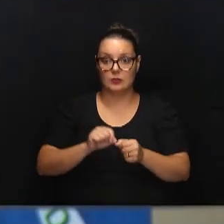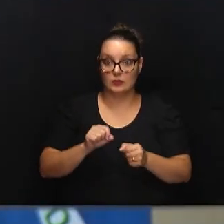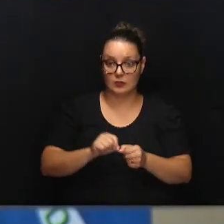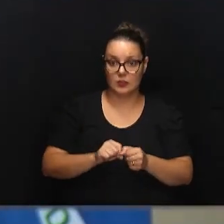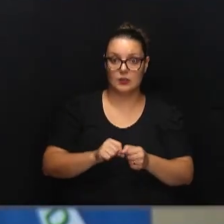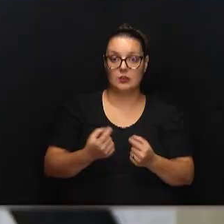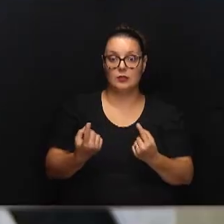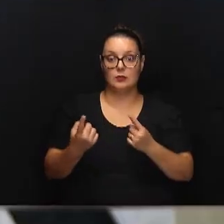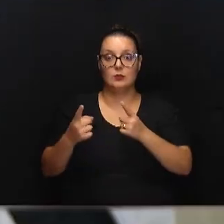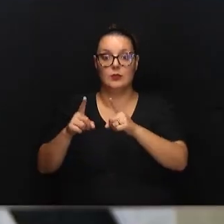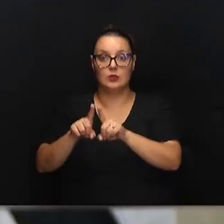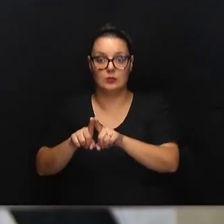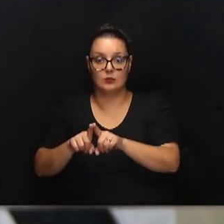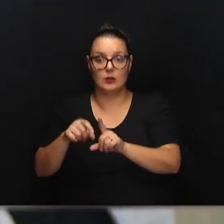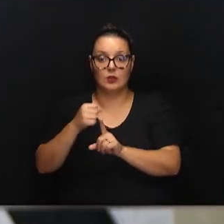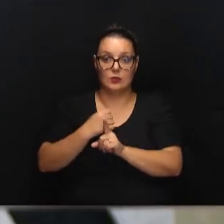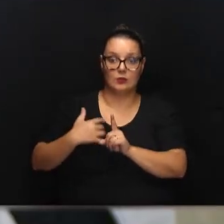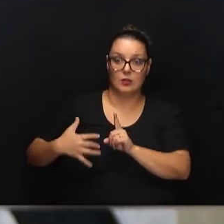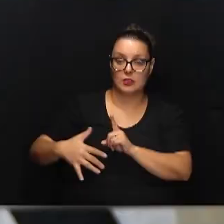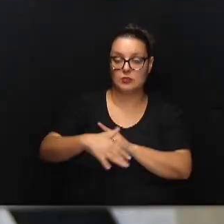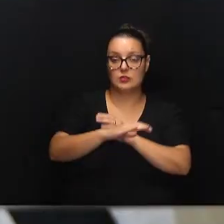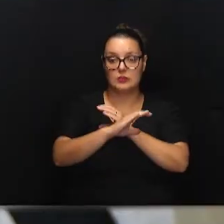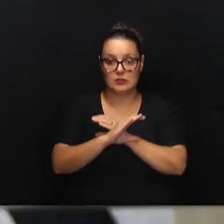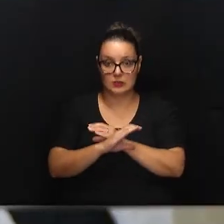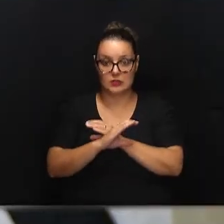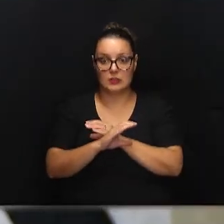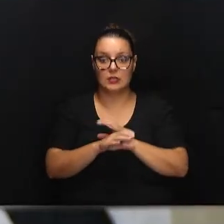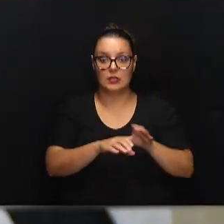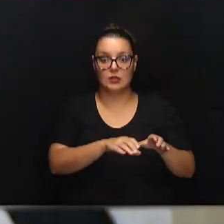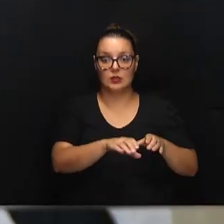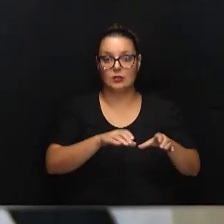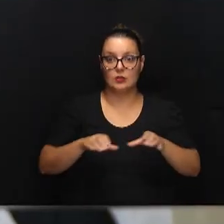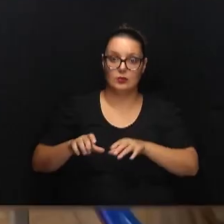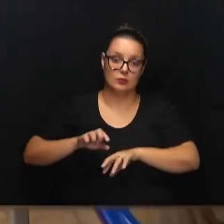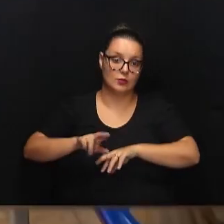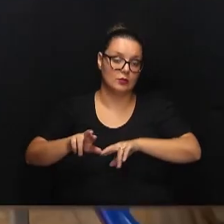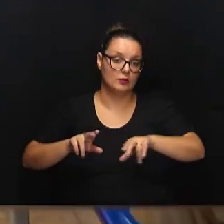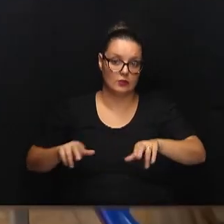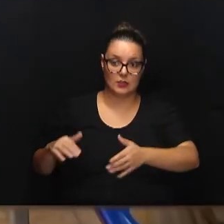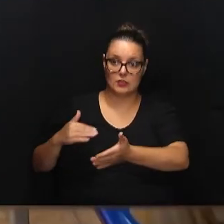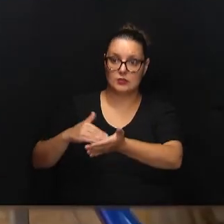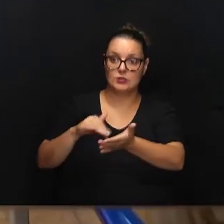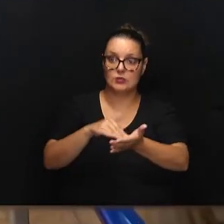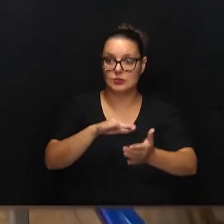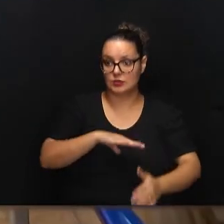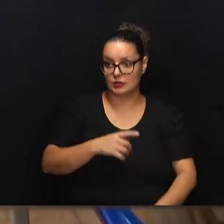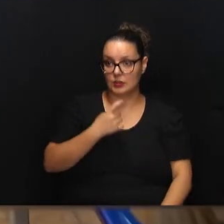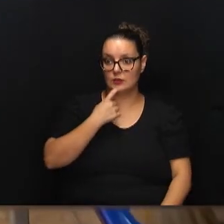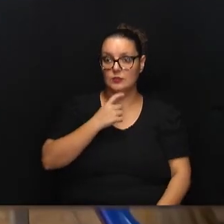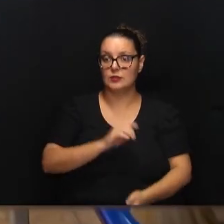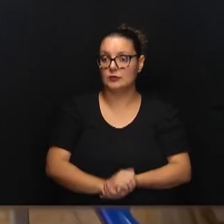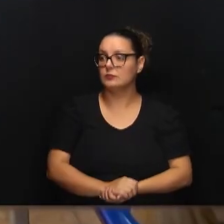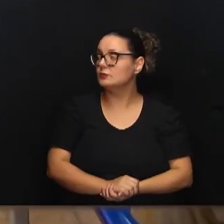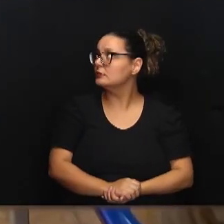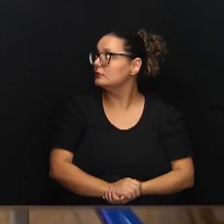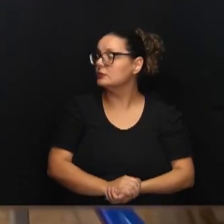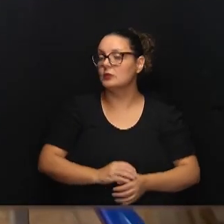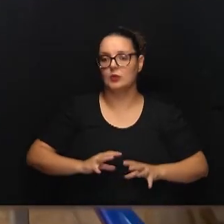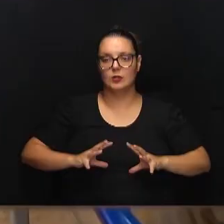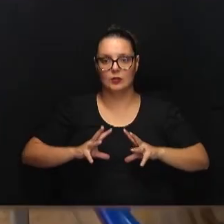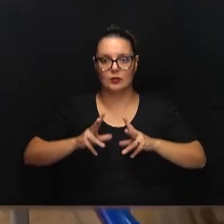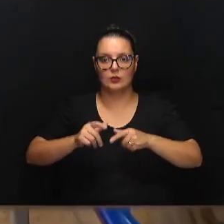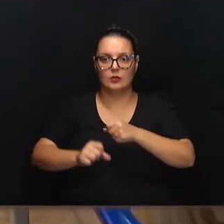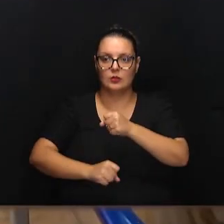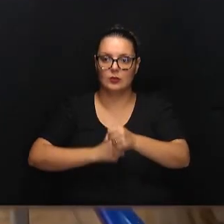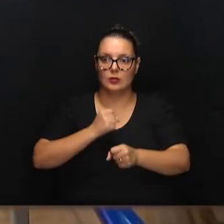em parceria com a sociedade civil e coordenadas por diversas secretarias municipais. Todo ano,